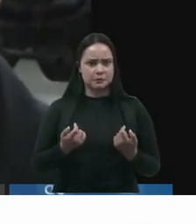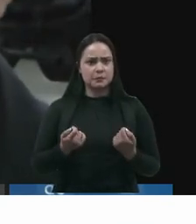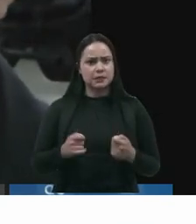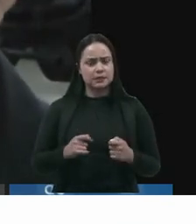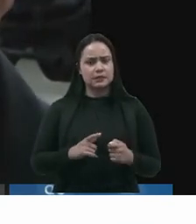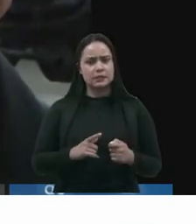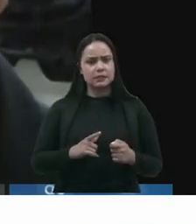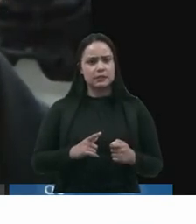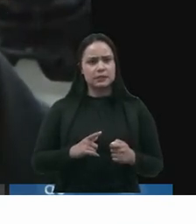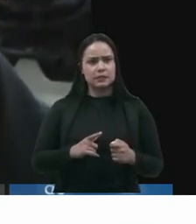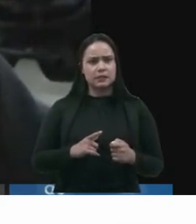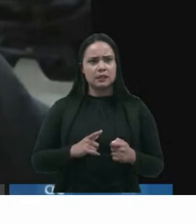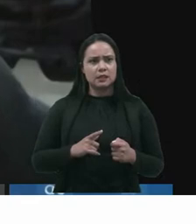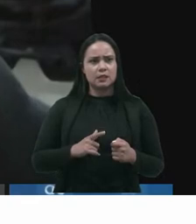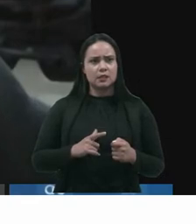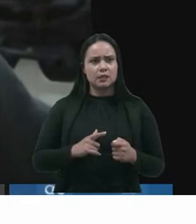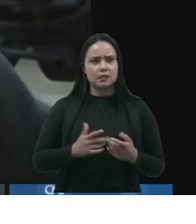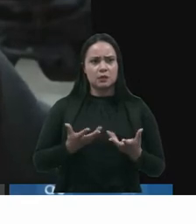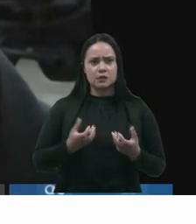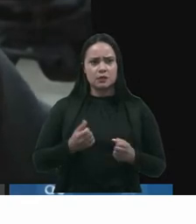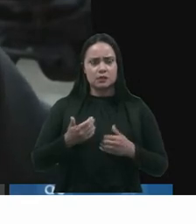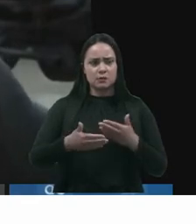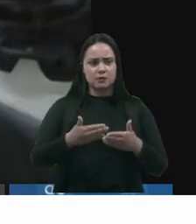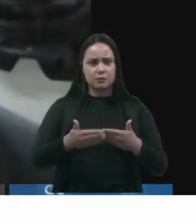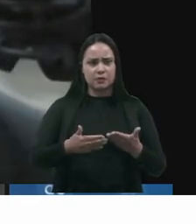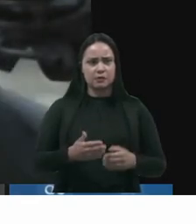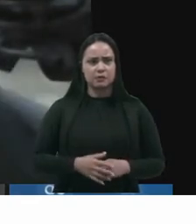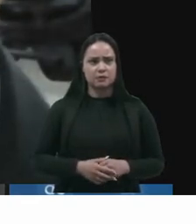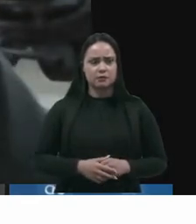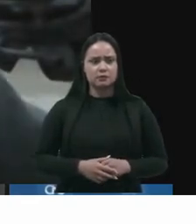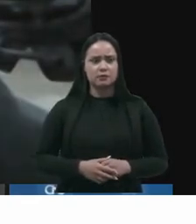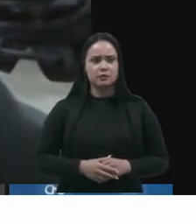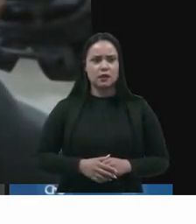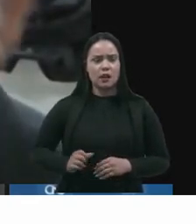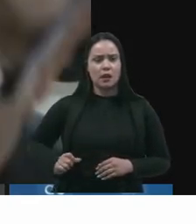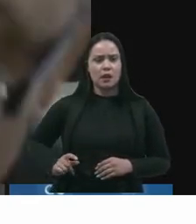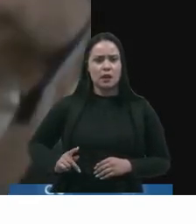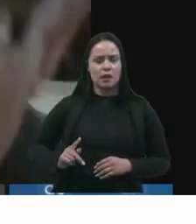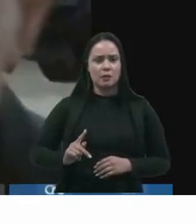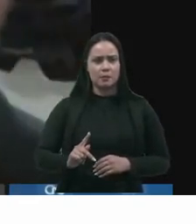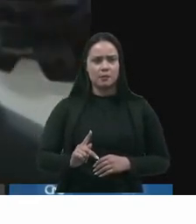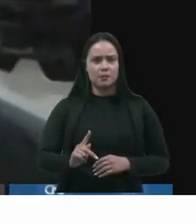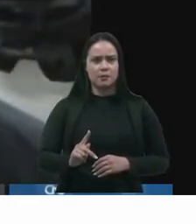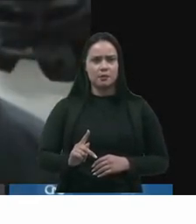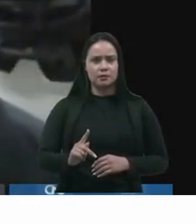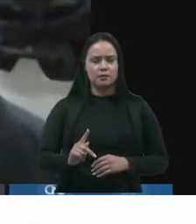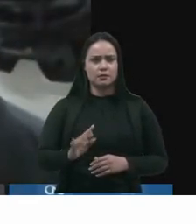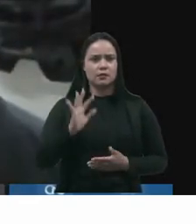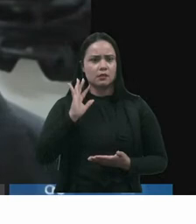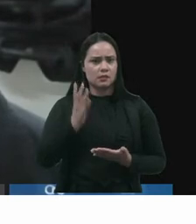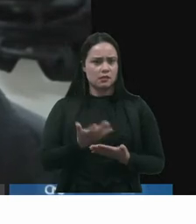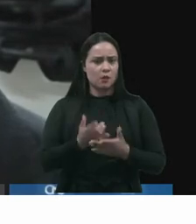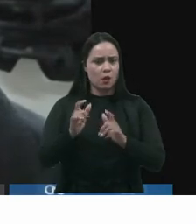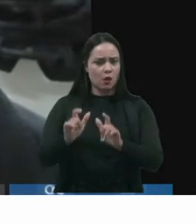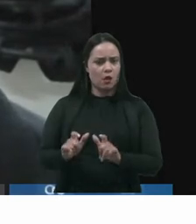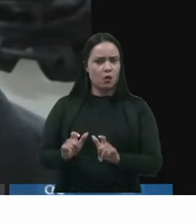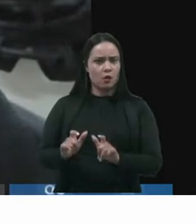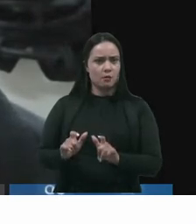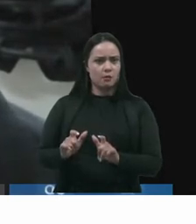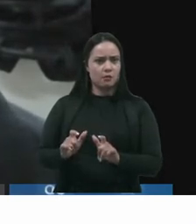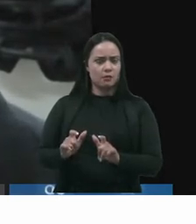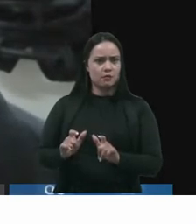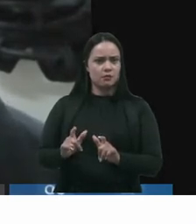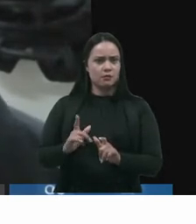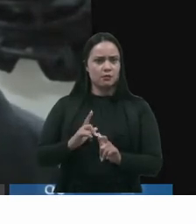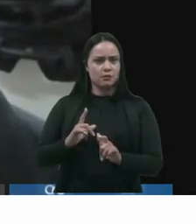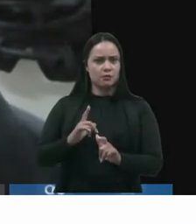que ela merece imediato desprovimento, confirma-se então a aposentação que já foi, a decisão local e